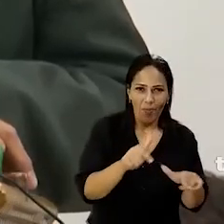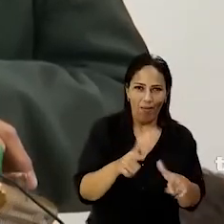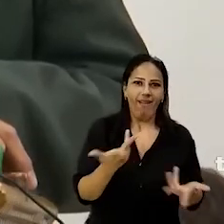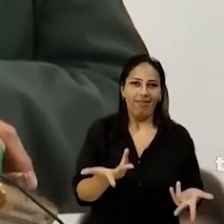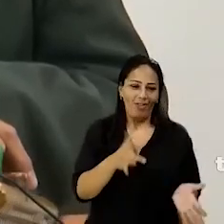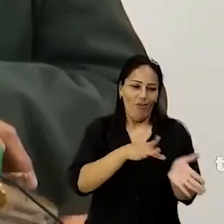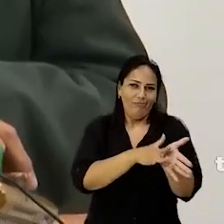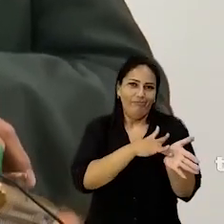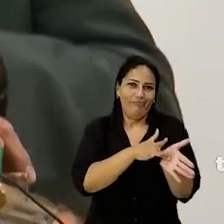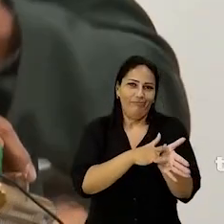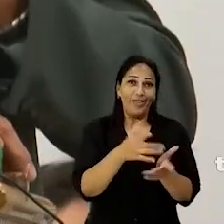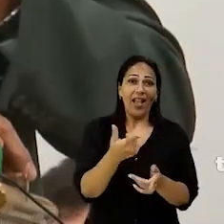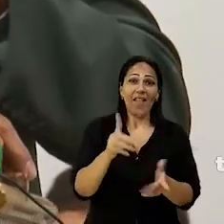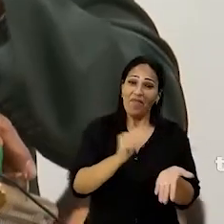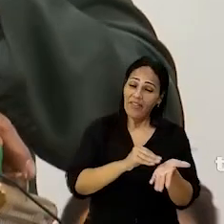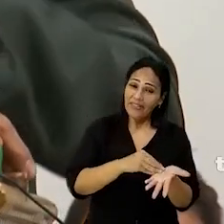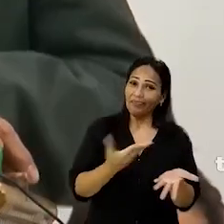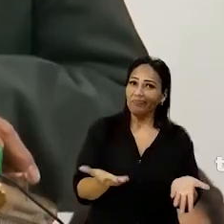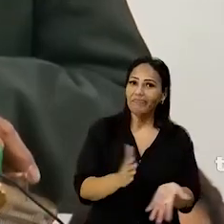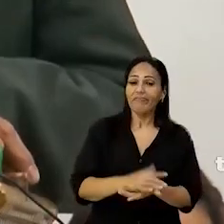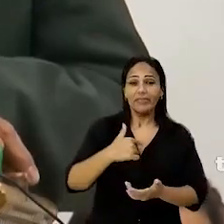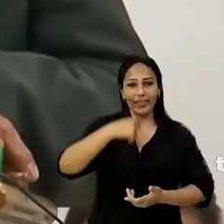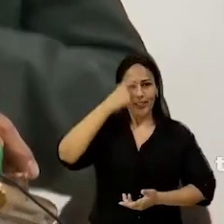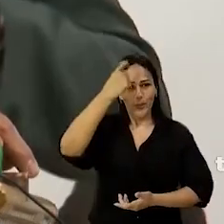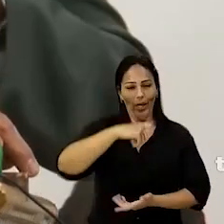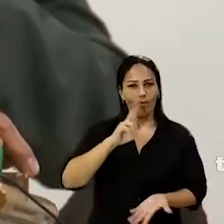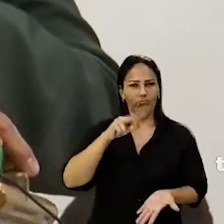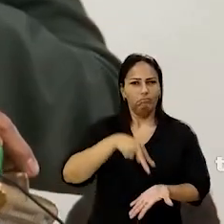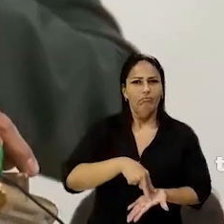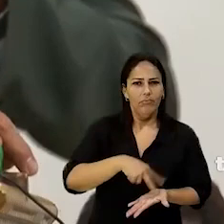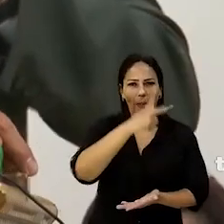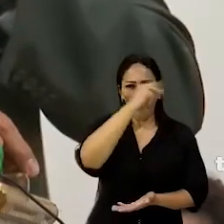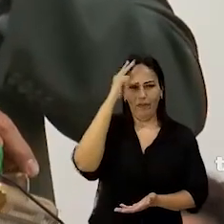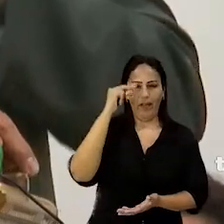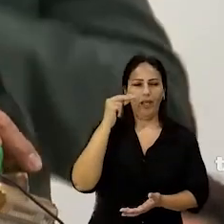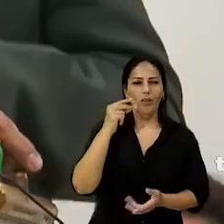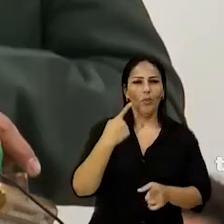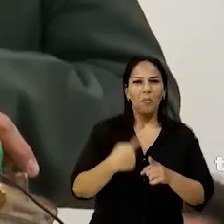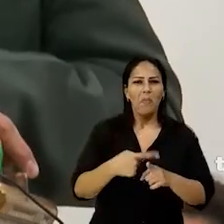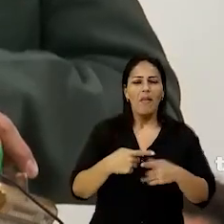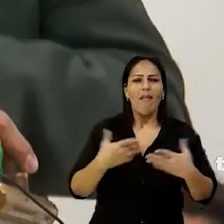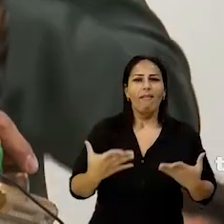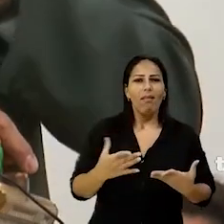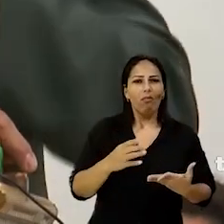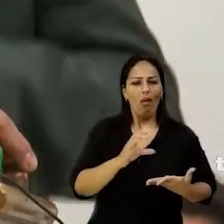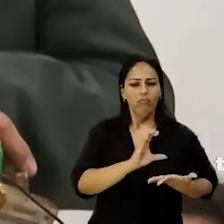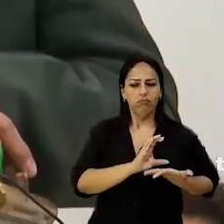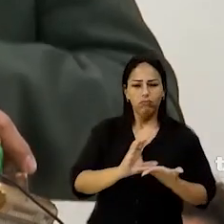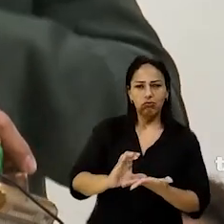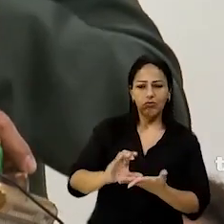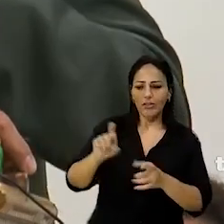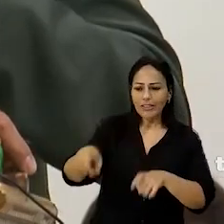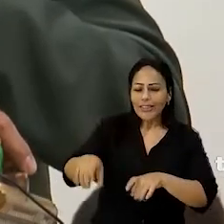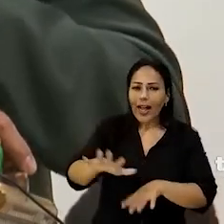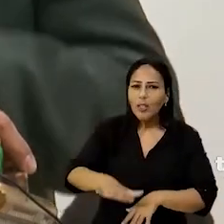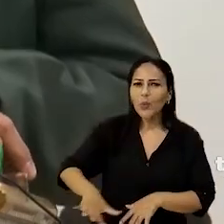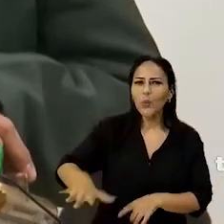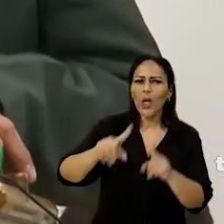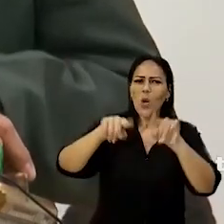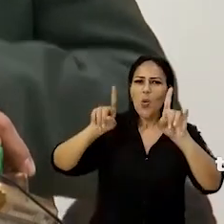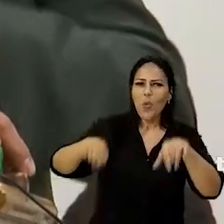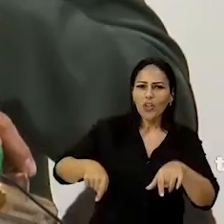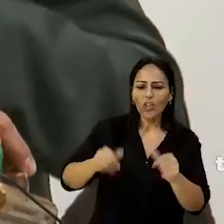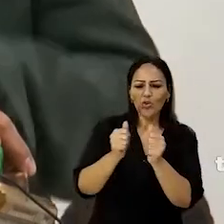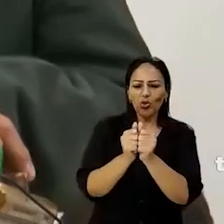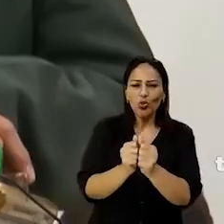na infraestrutura. Eu quero ser prefeito para investir na agricultura com projetos através da